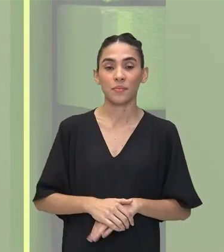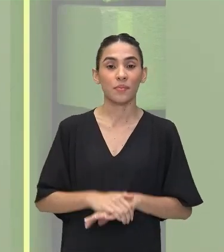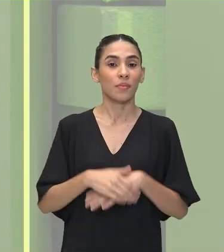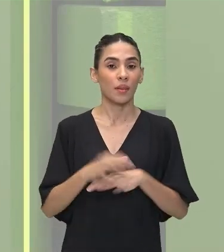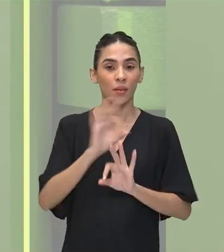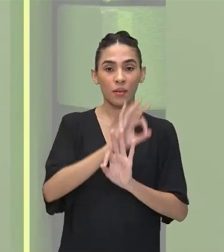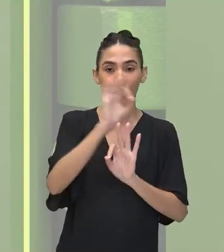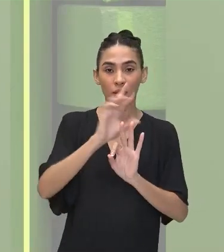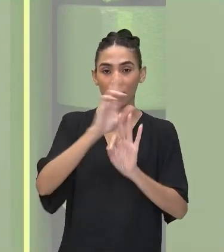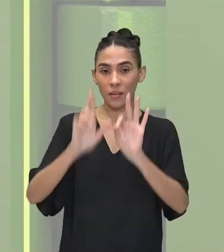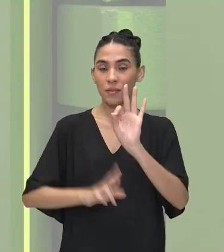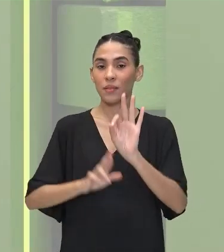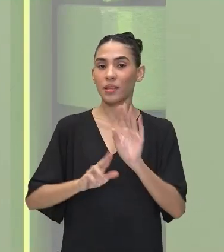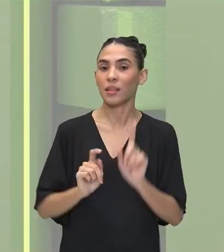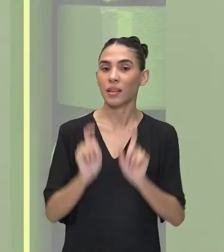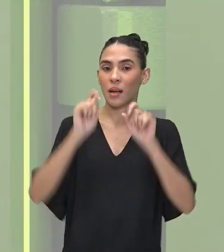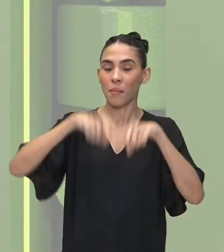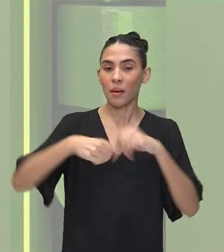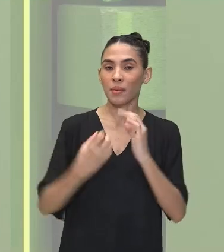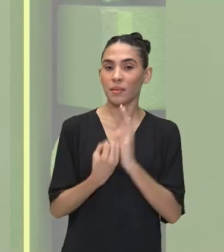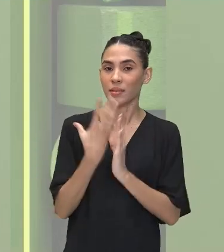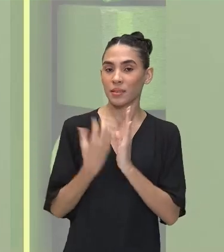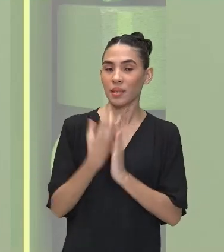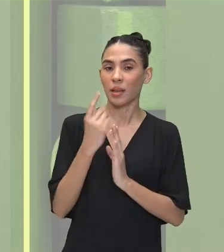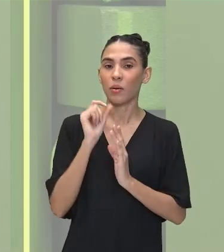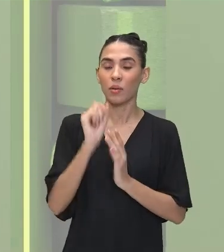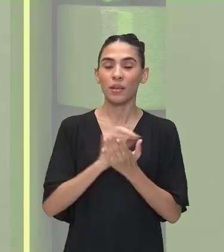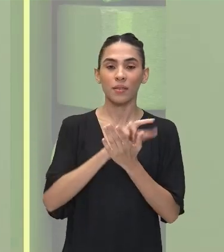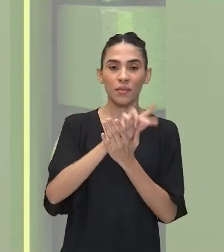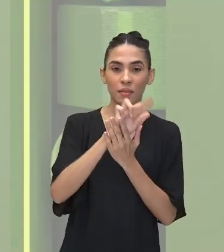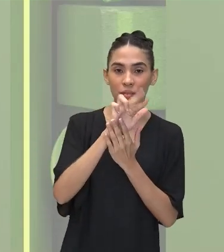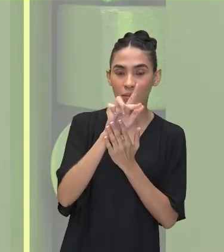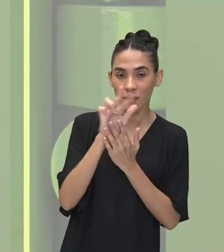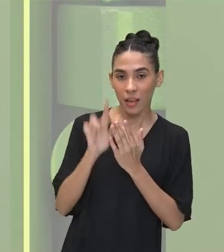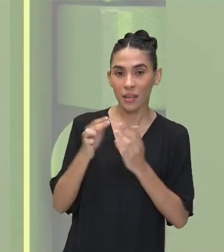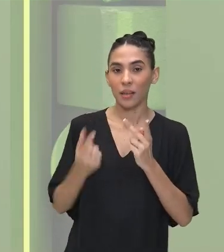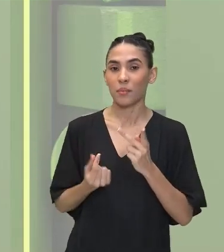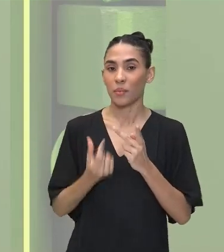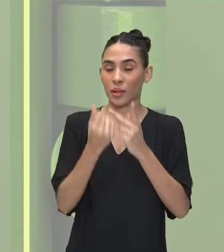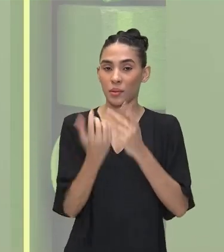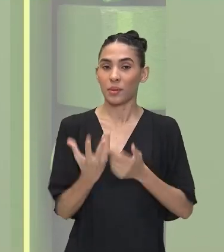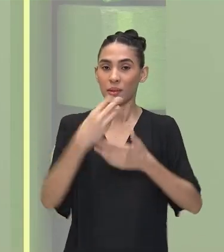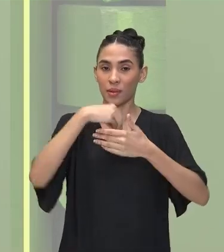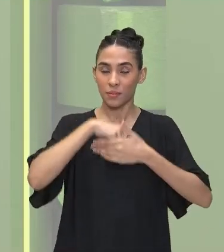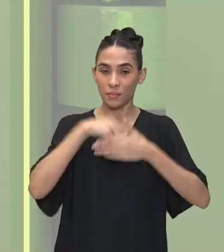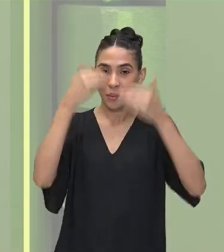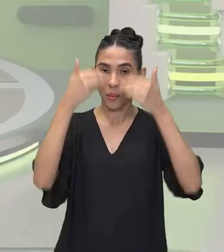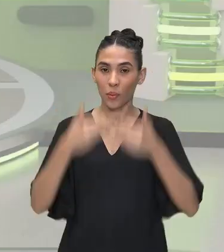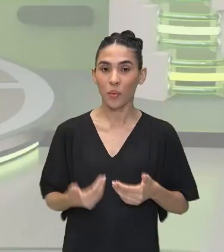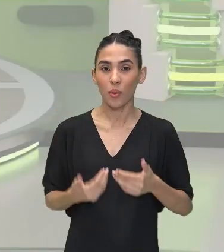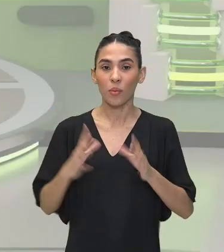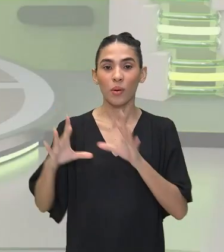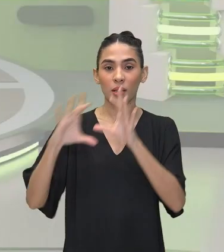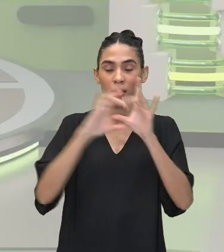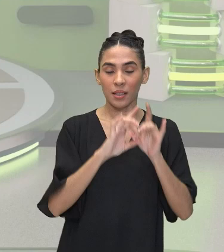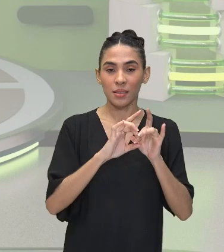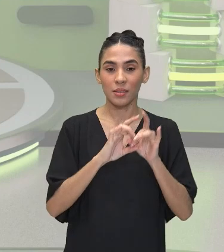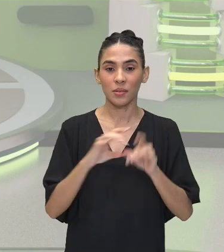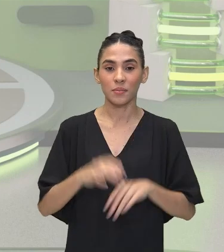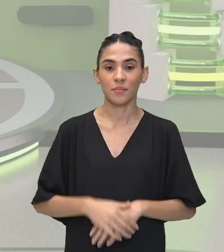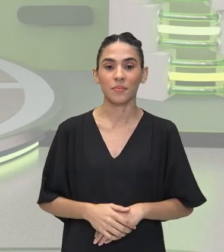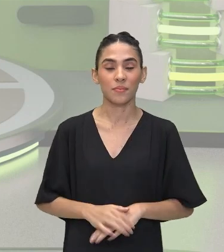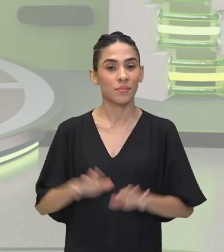são capazes de produzirem aí milhares de proteínas através das ligações